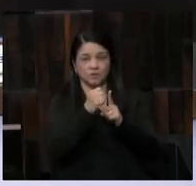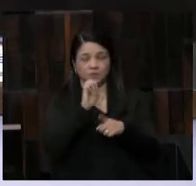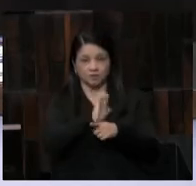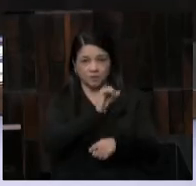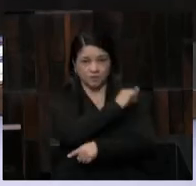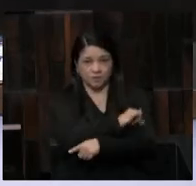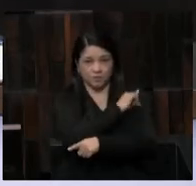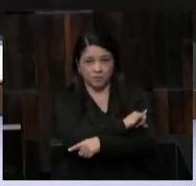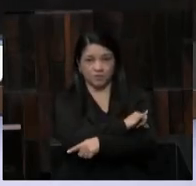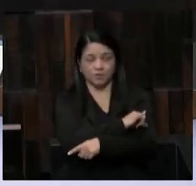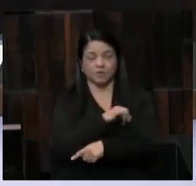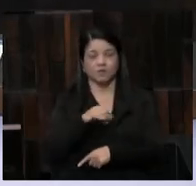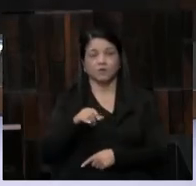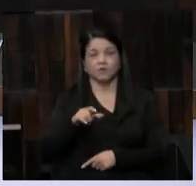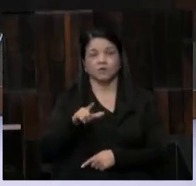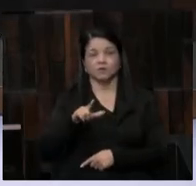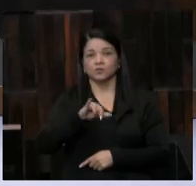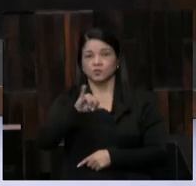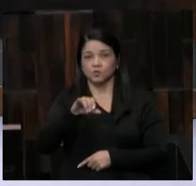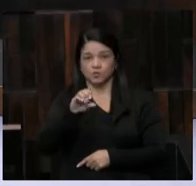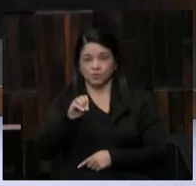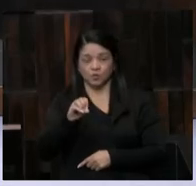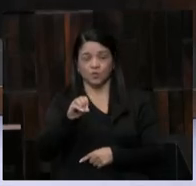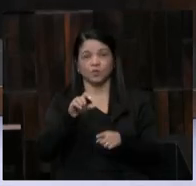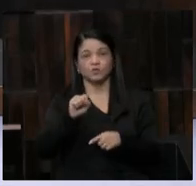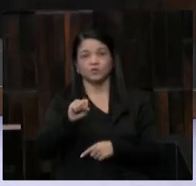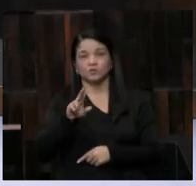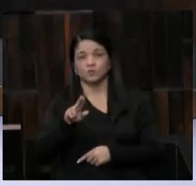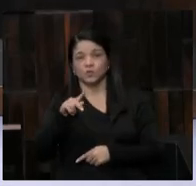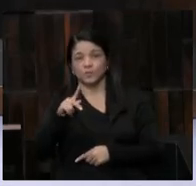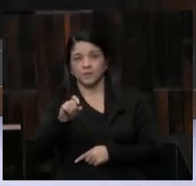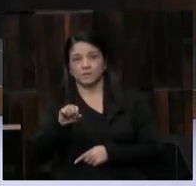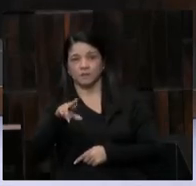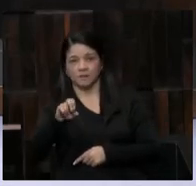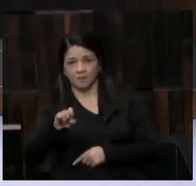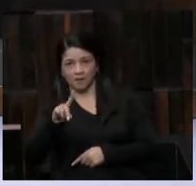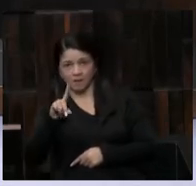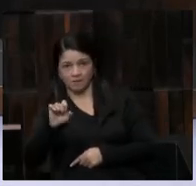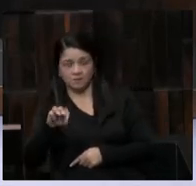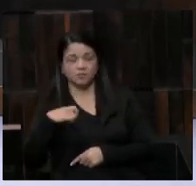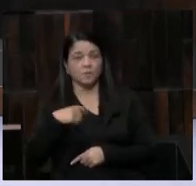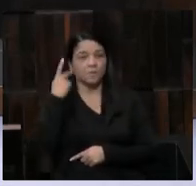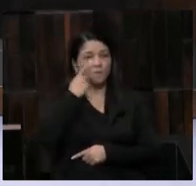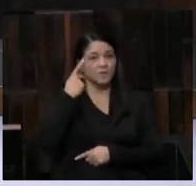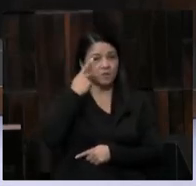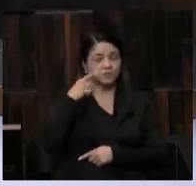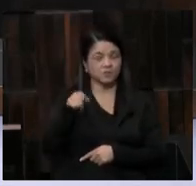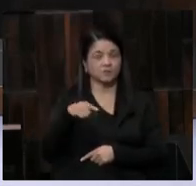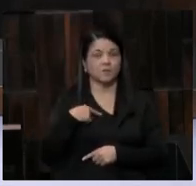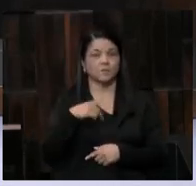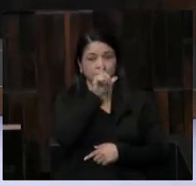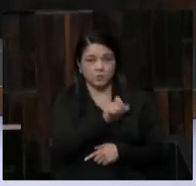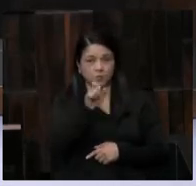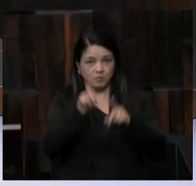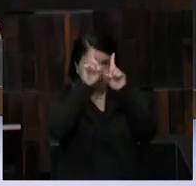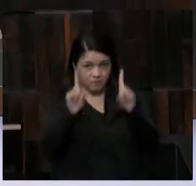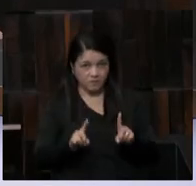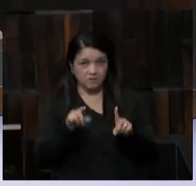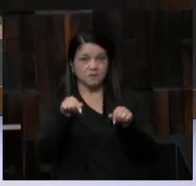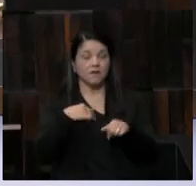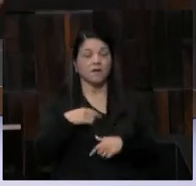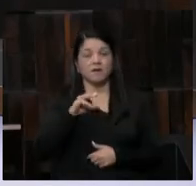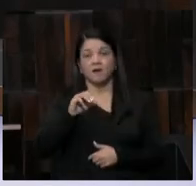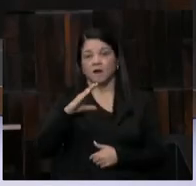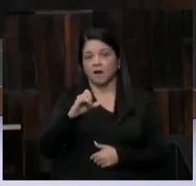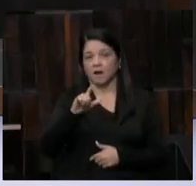o Jô Tavares, superintendente de políticas para pessoa com deficiência, a Cláudia Araújo,